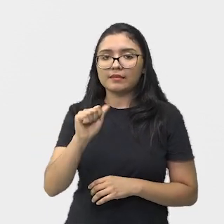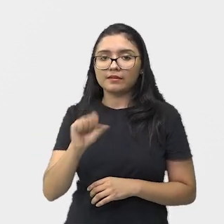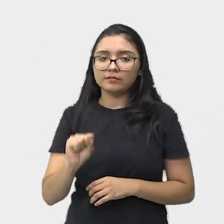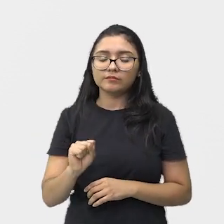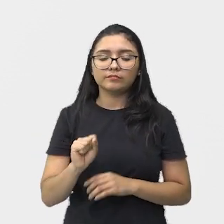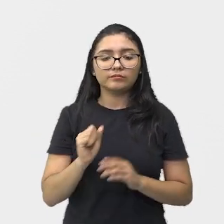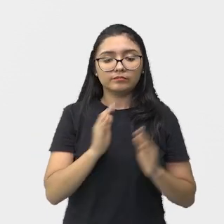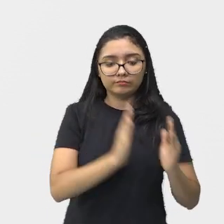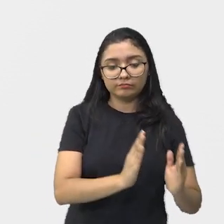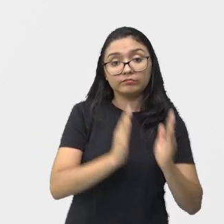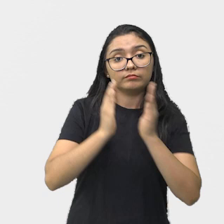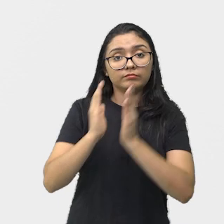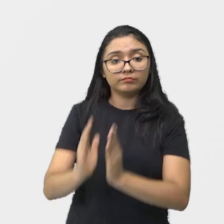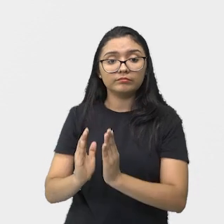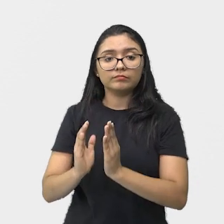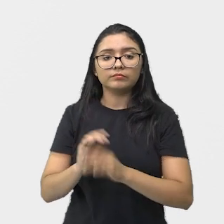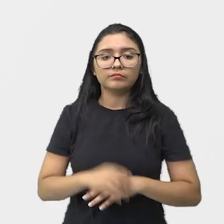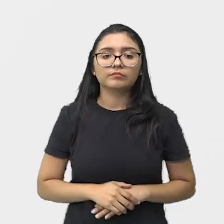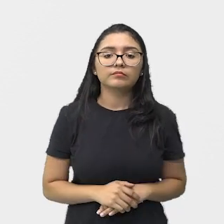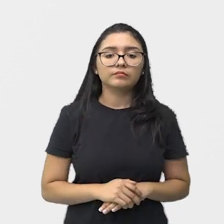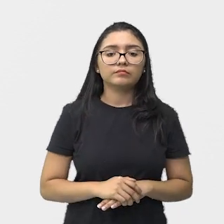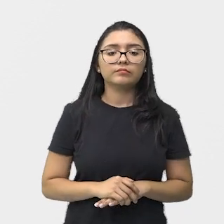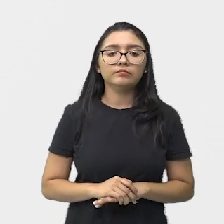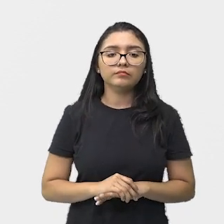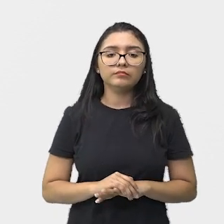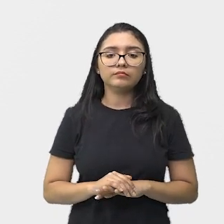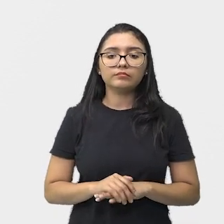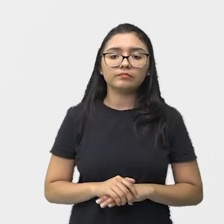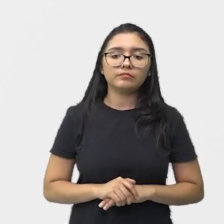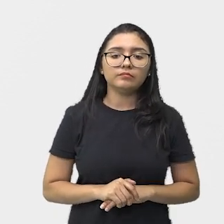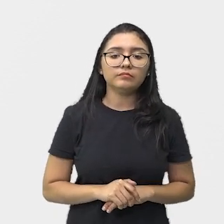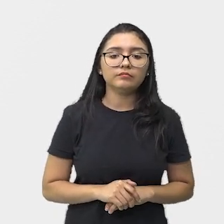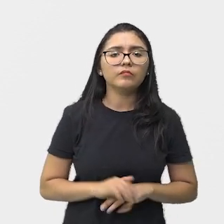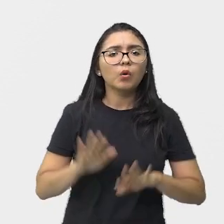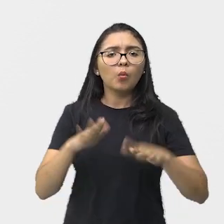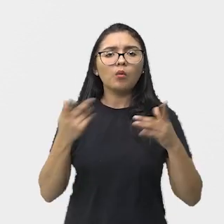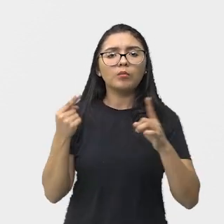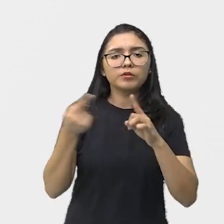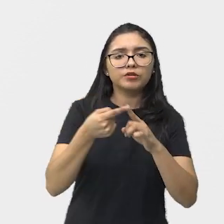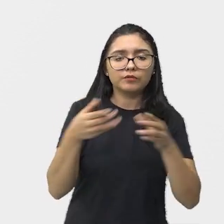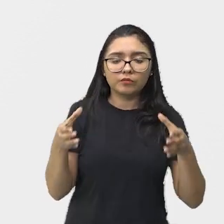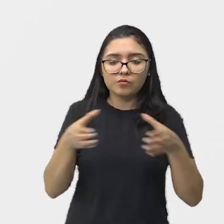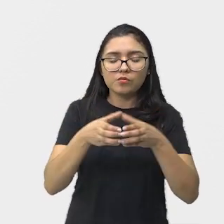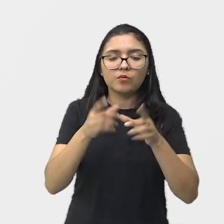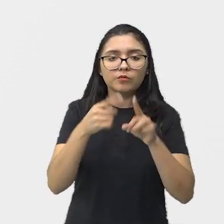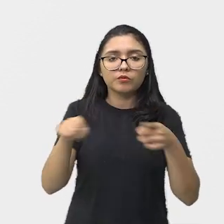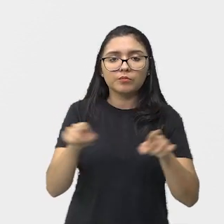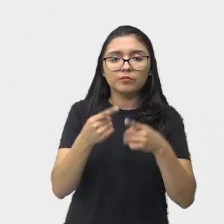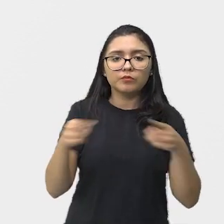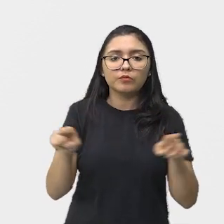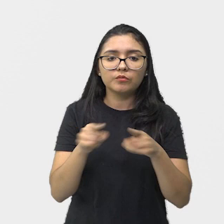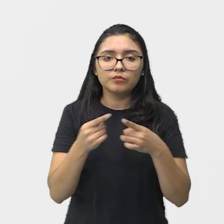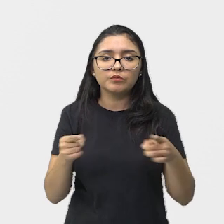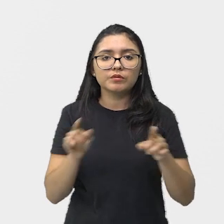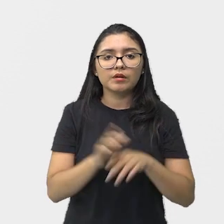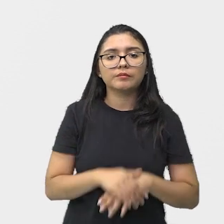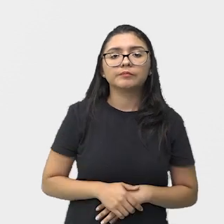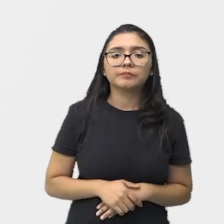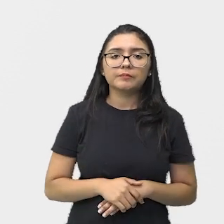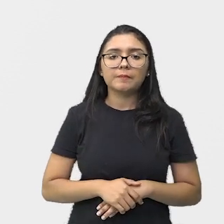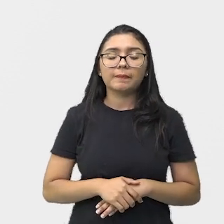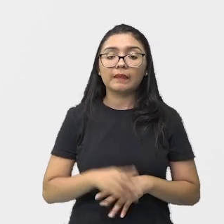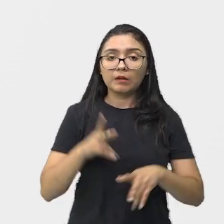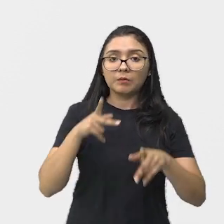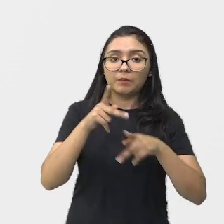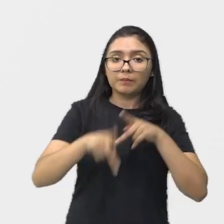certo? Continuando. Qual era o papel do coro no teatro? Personagem coletiva composta por